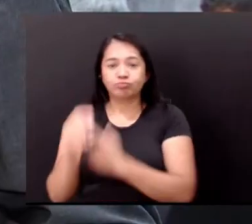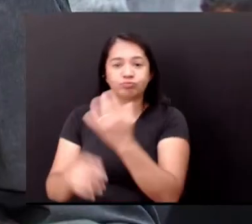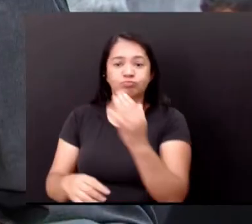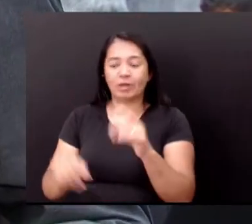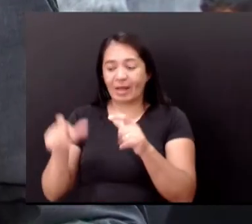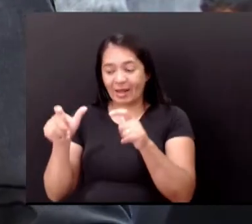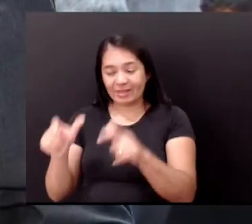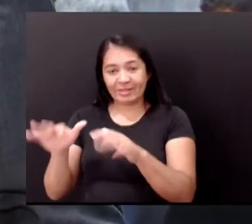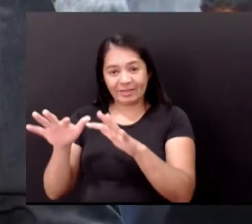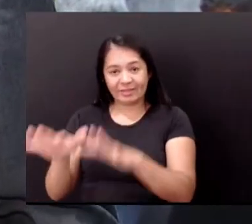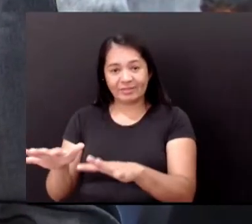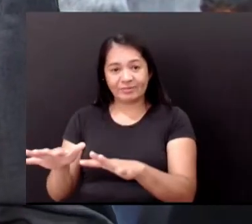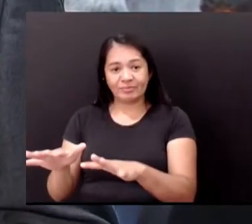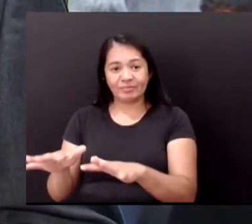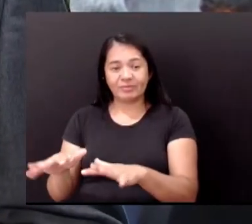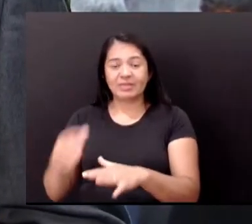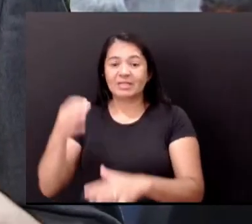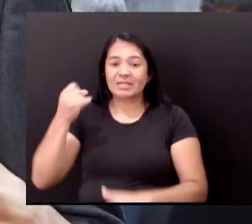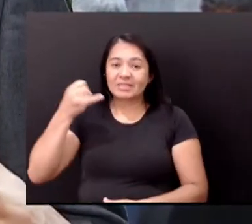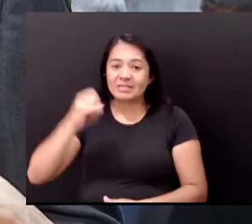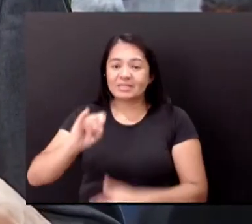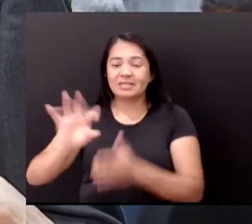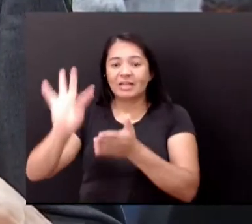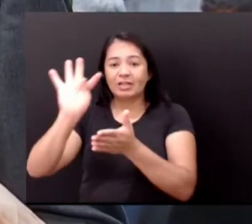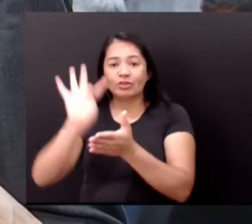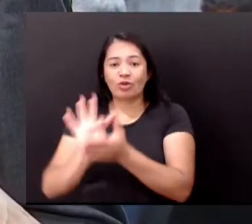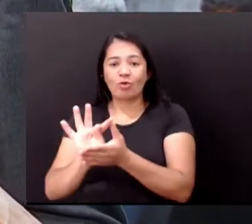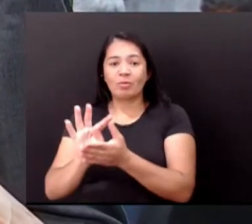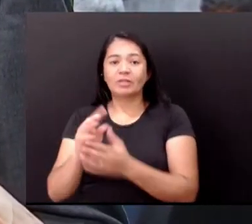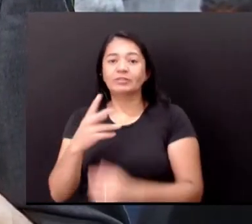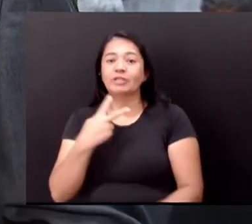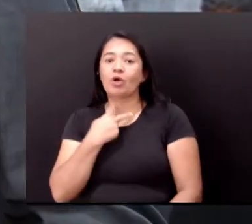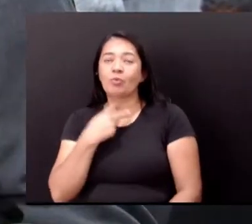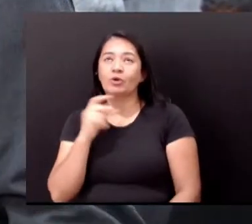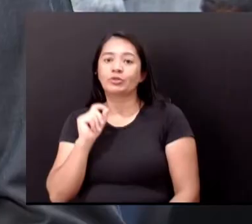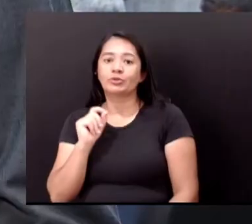se tombado, não poderá ser, vamos dizer assim,